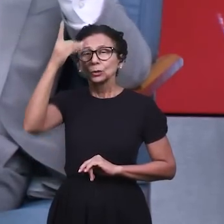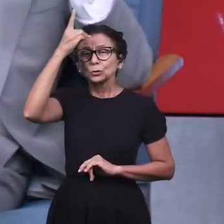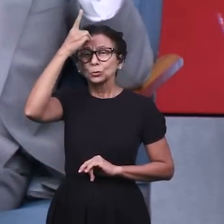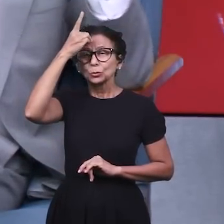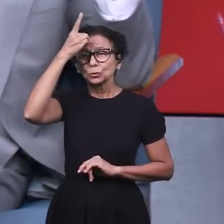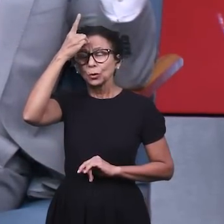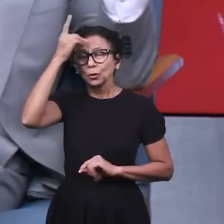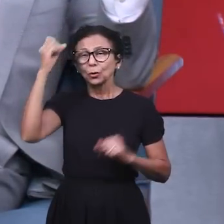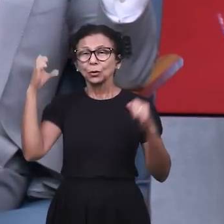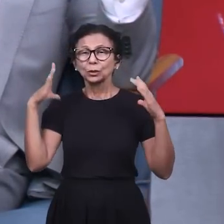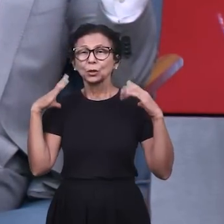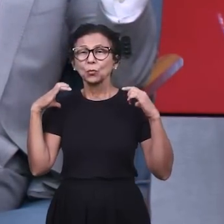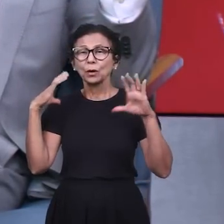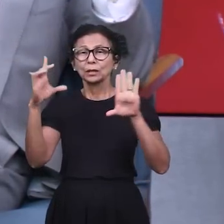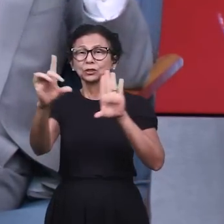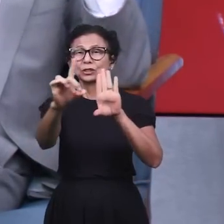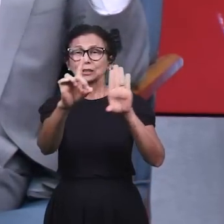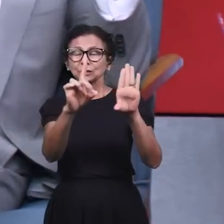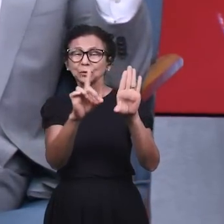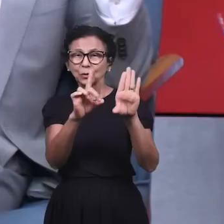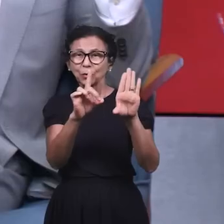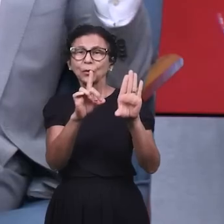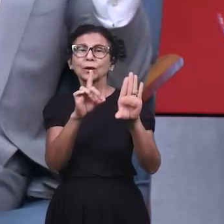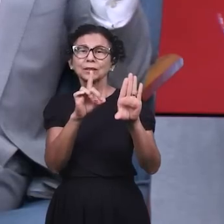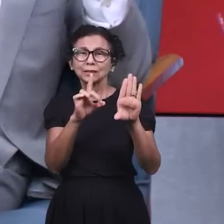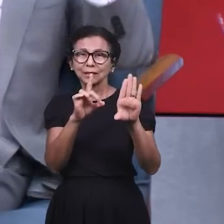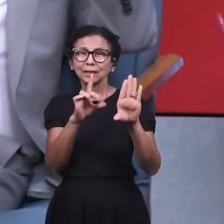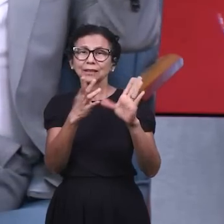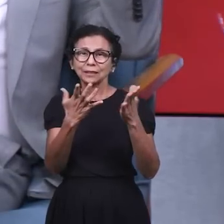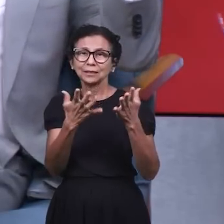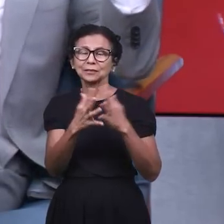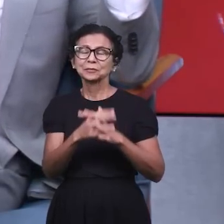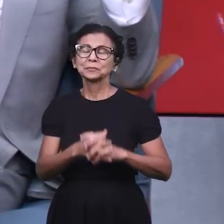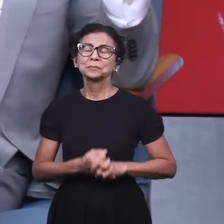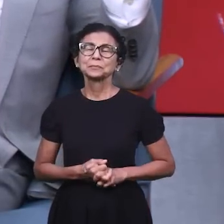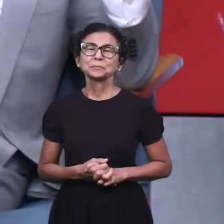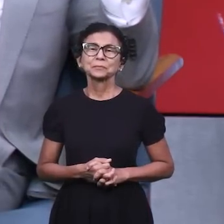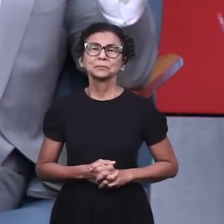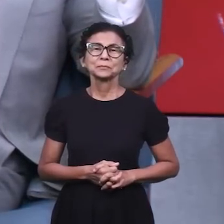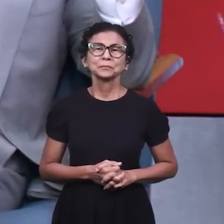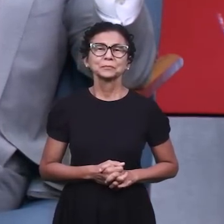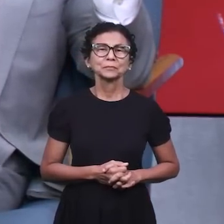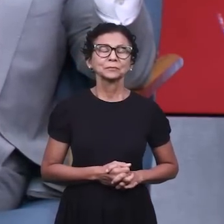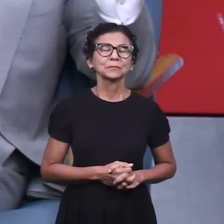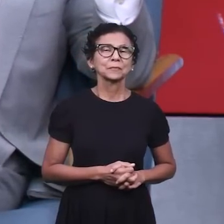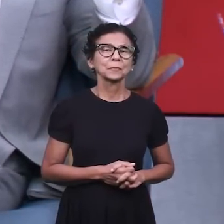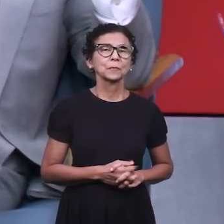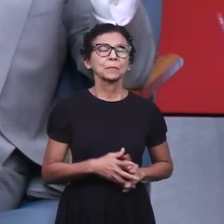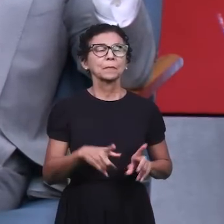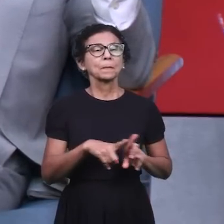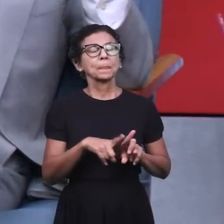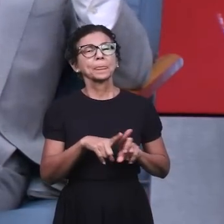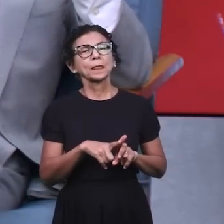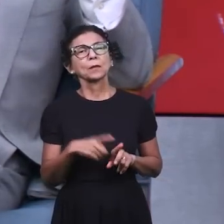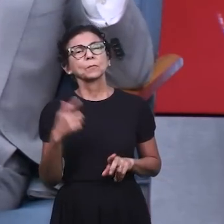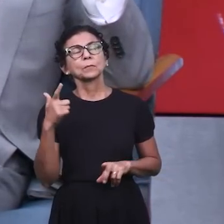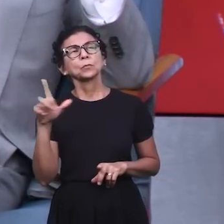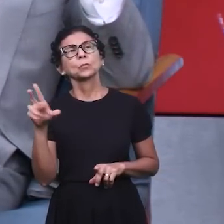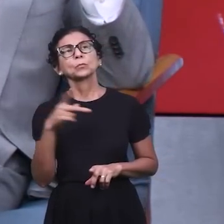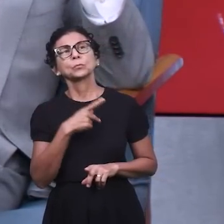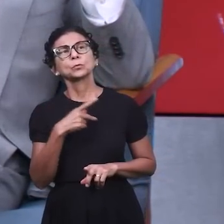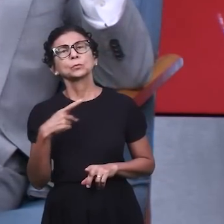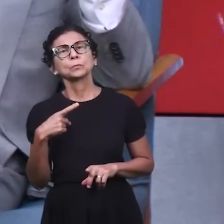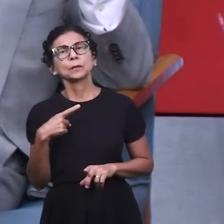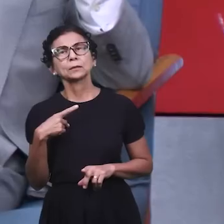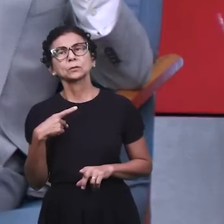E depois o irmão que não sabia, outro pastor que não conhecia o irmão que teve o dom, falou: olha, você